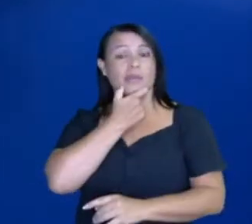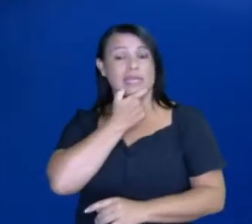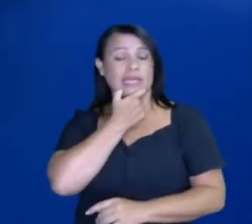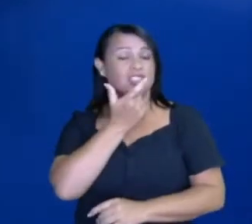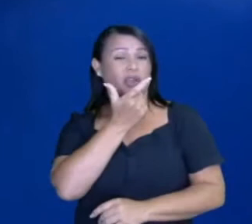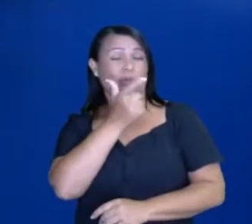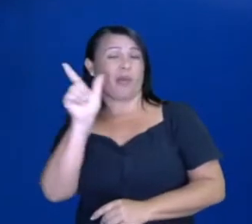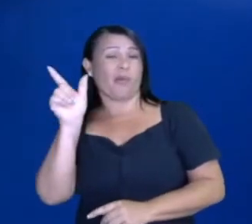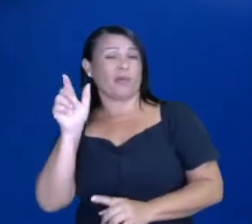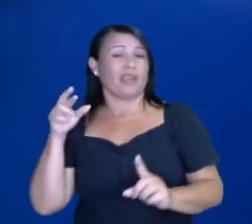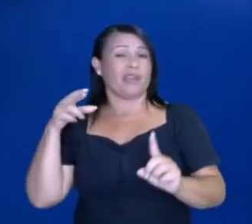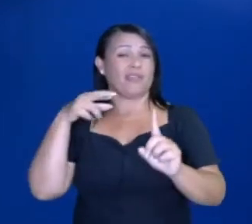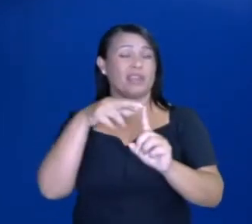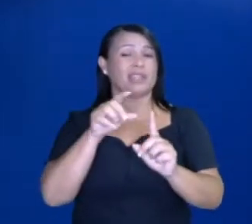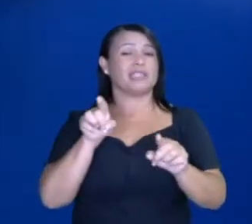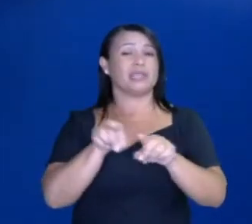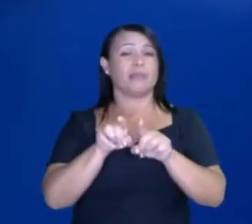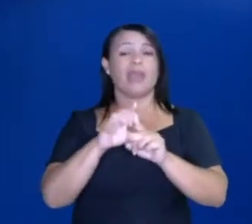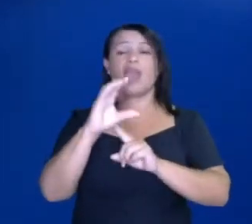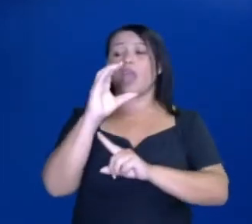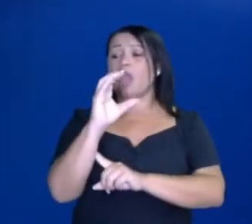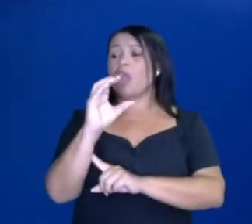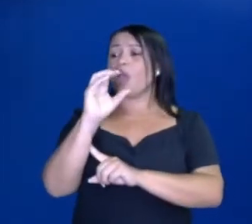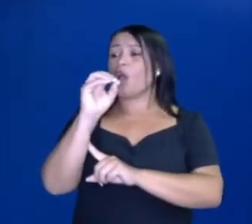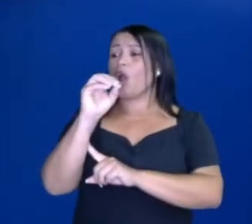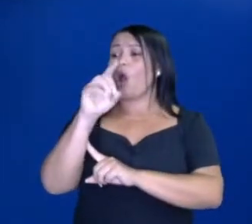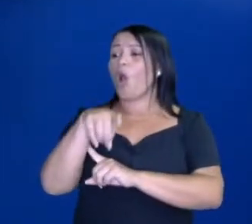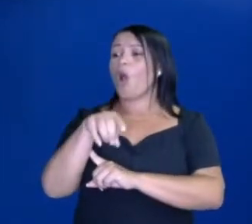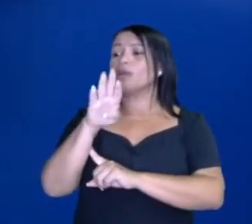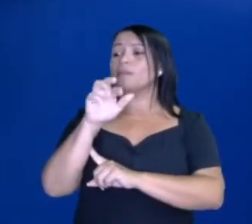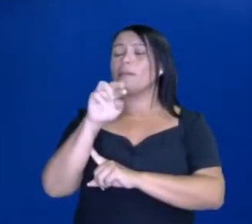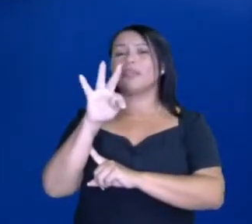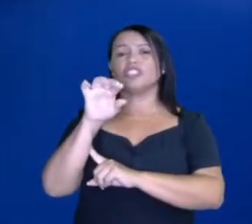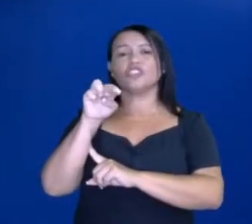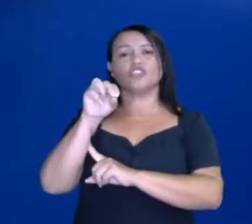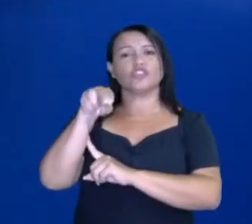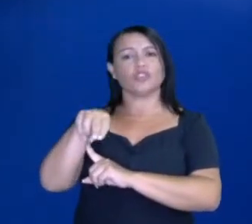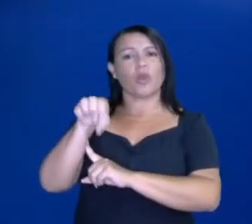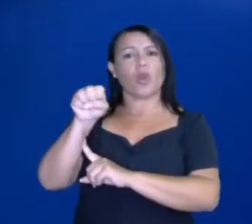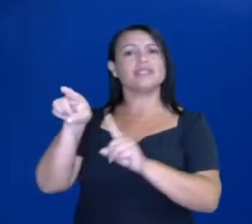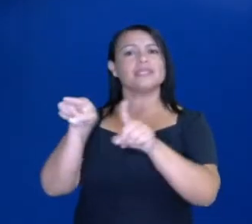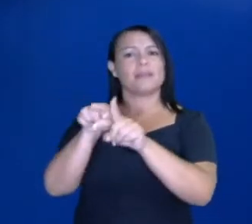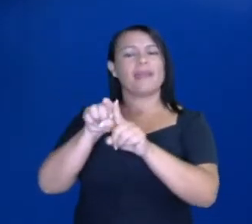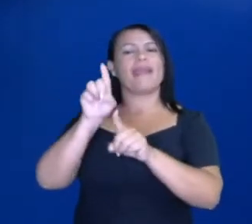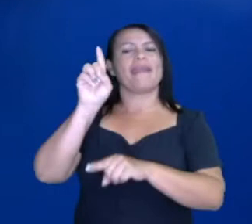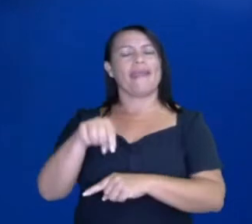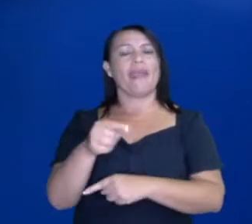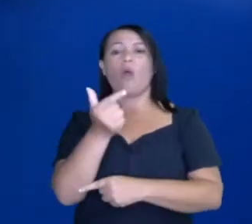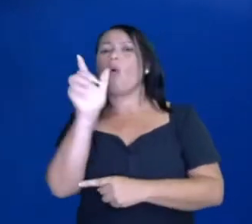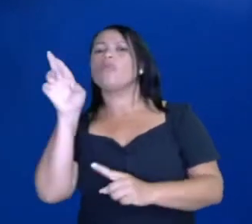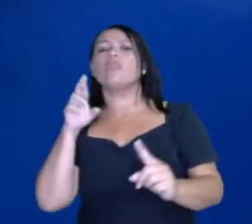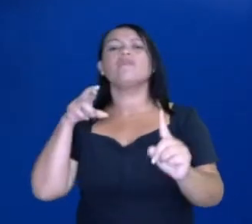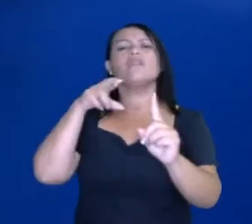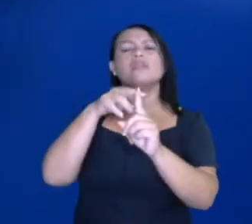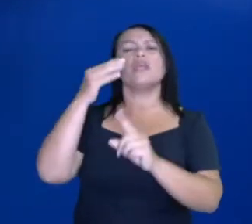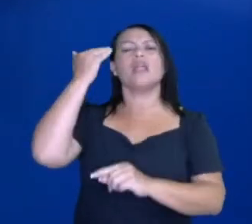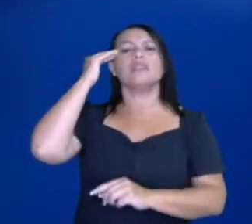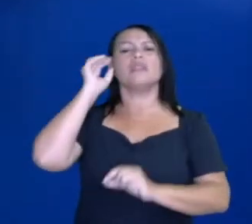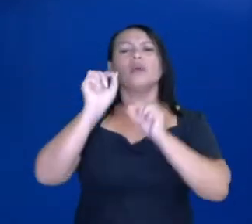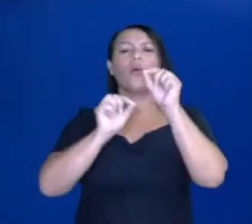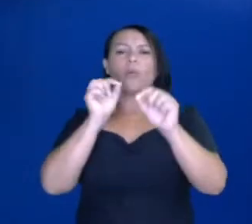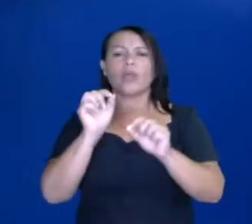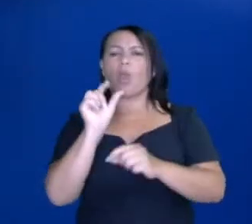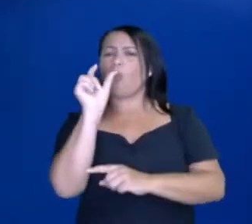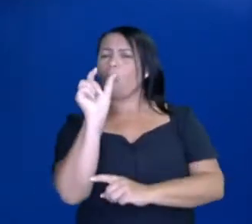outra referência. Contribution também é uma outra referência que nos leva a entender um pouco sobre o que trata